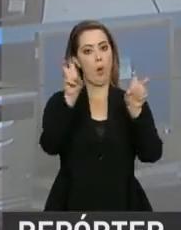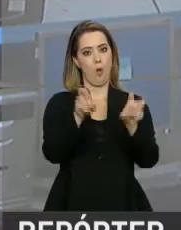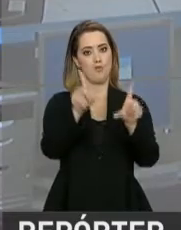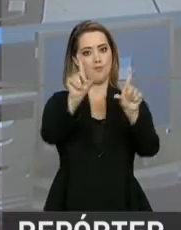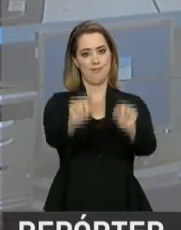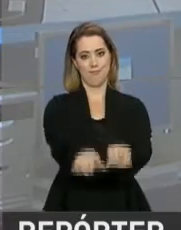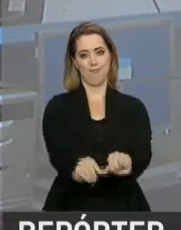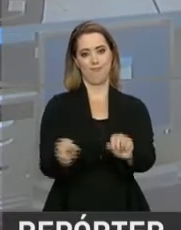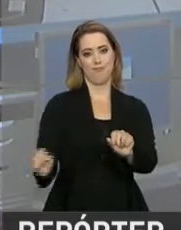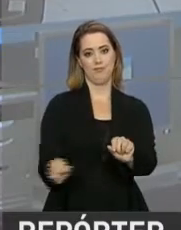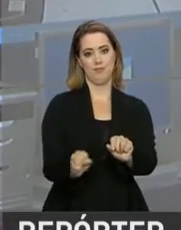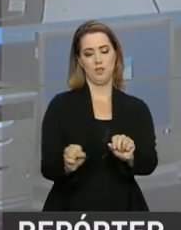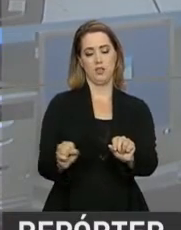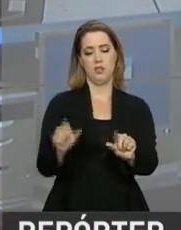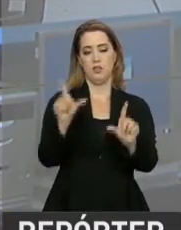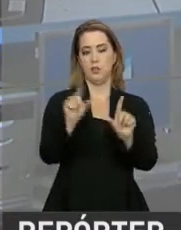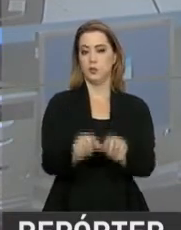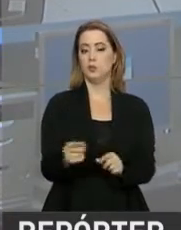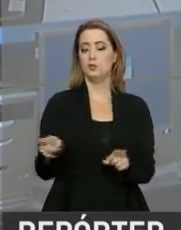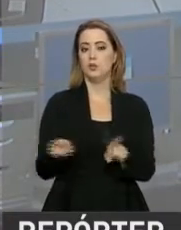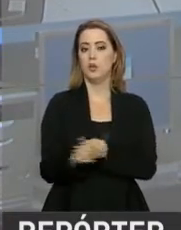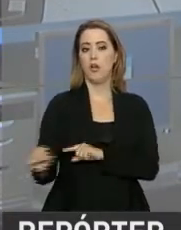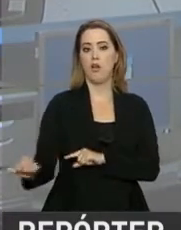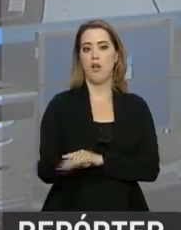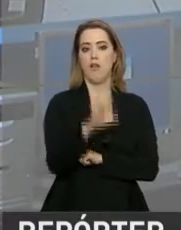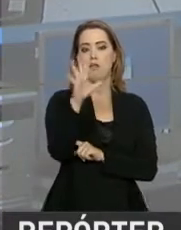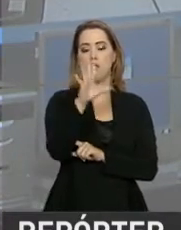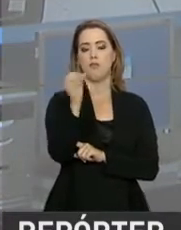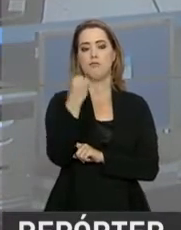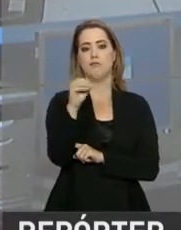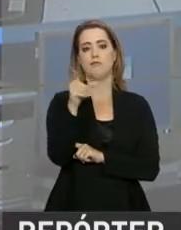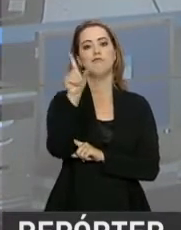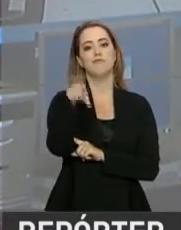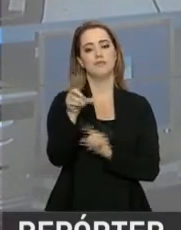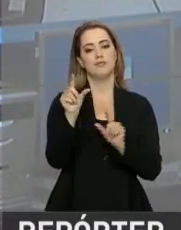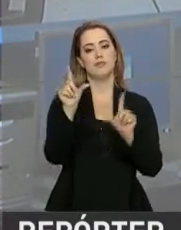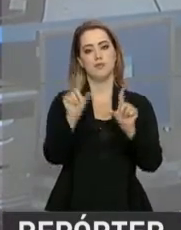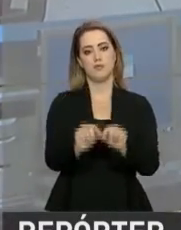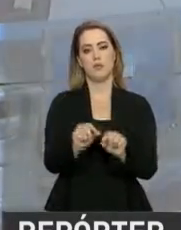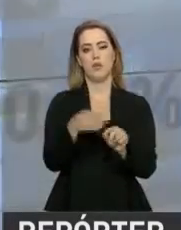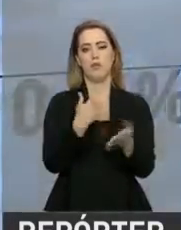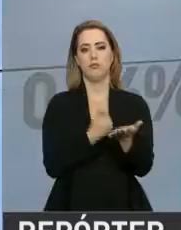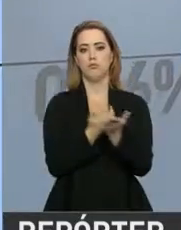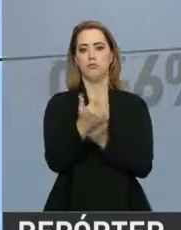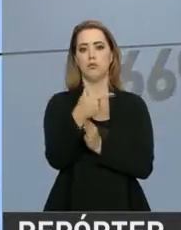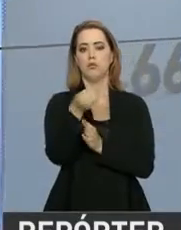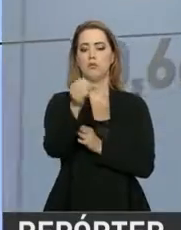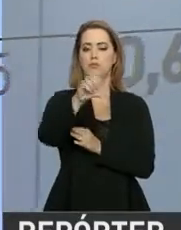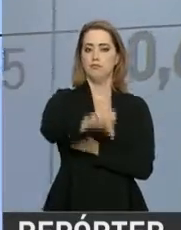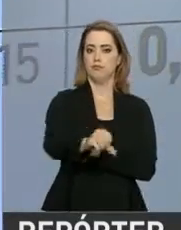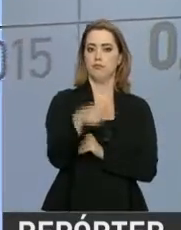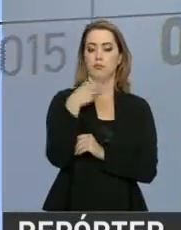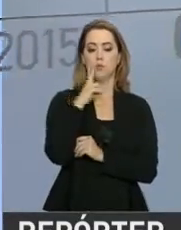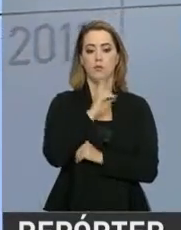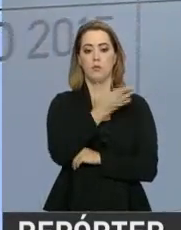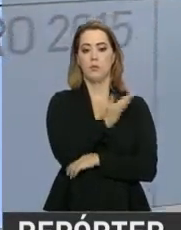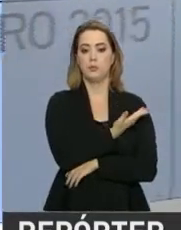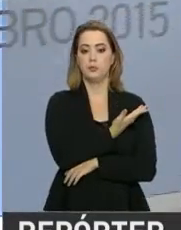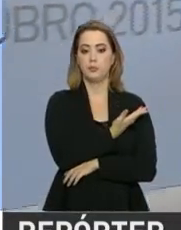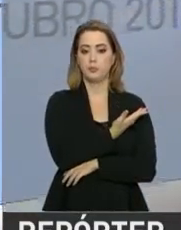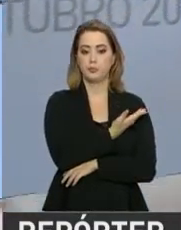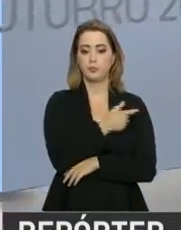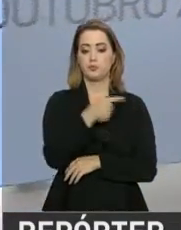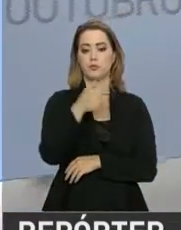nos preços e a prévia da inflação de outubro é a menor para o mês desde 2009. Vamos ver os números novamente aqui no nosso telão. Olha só, o